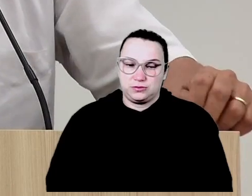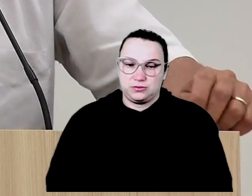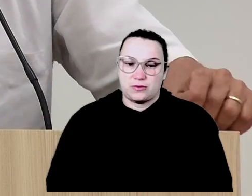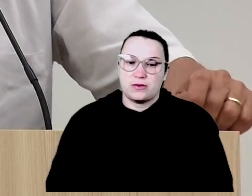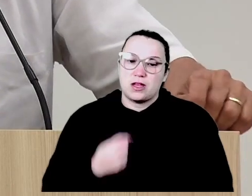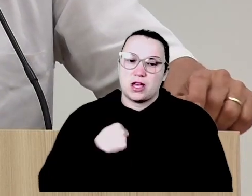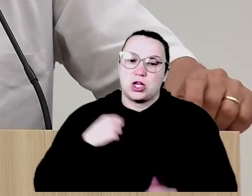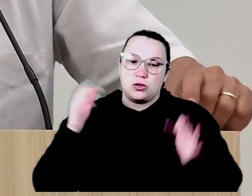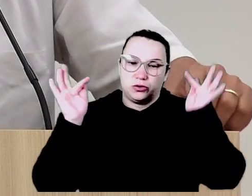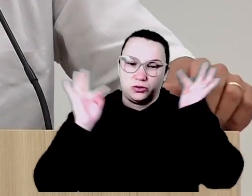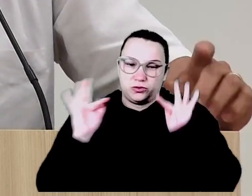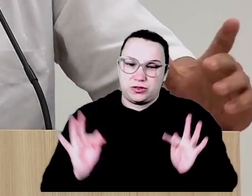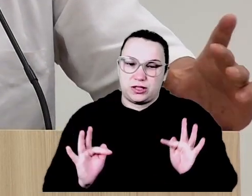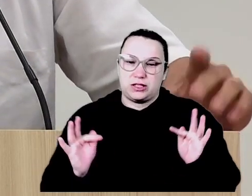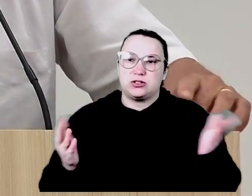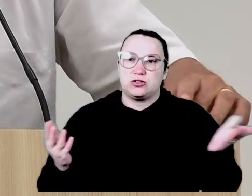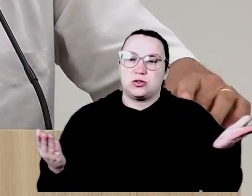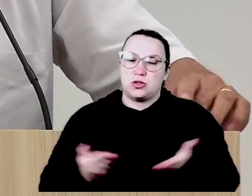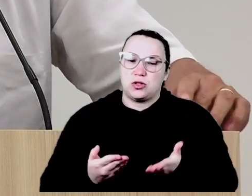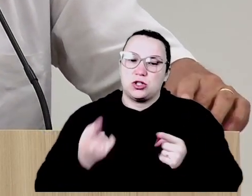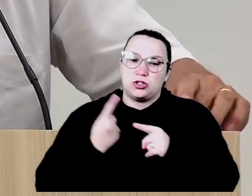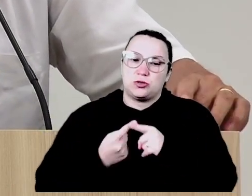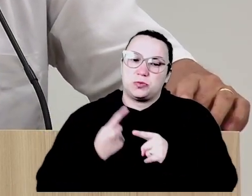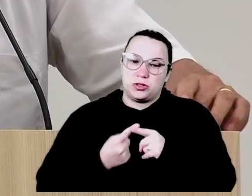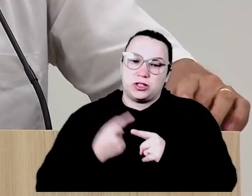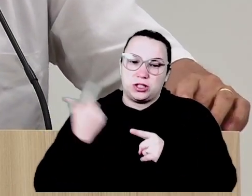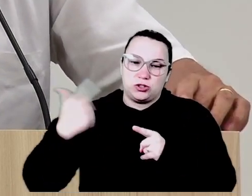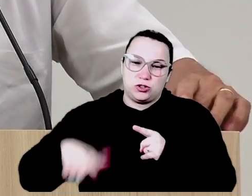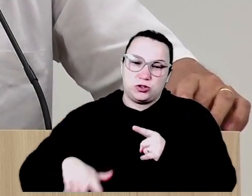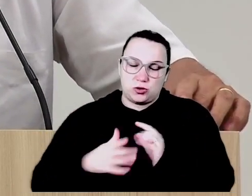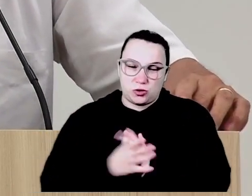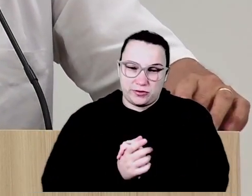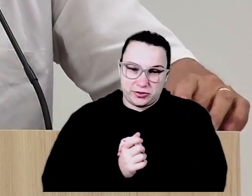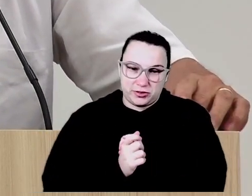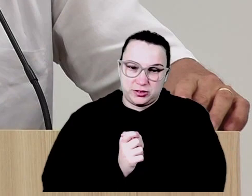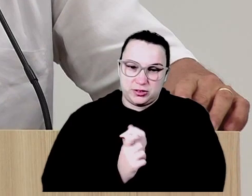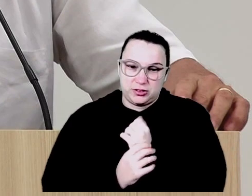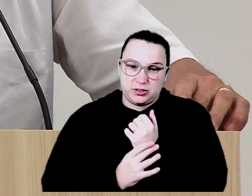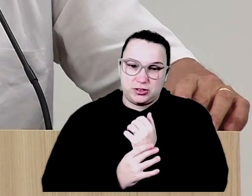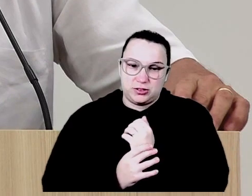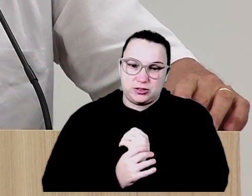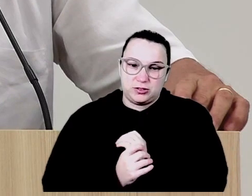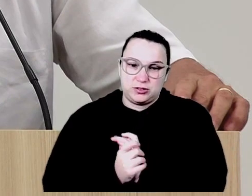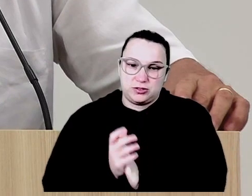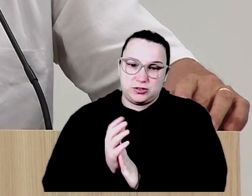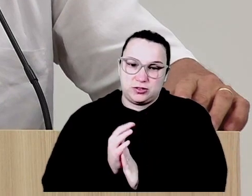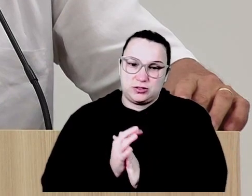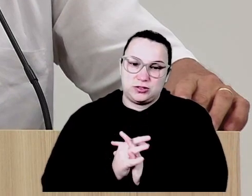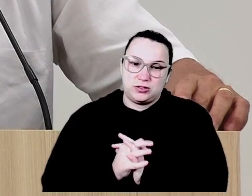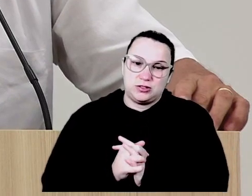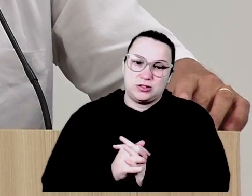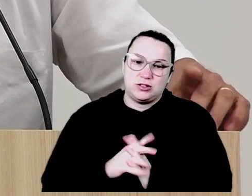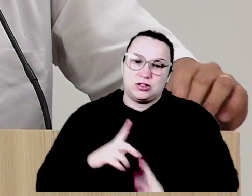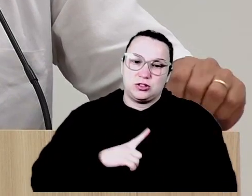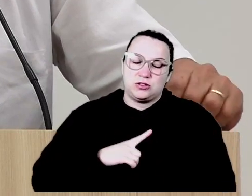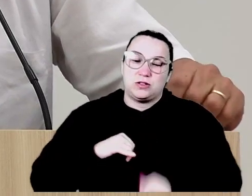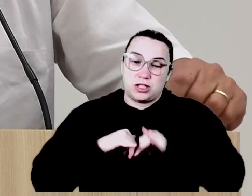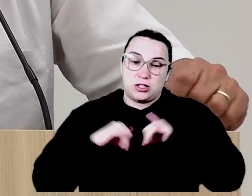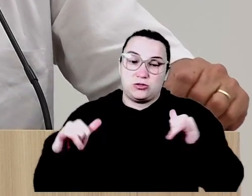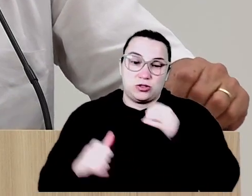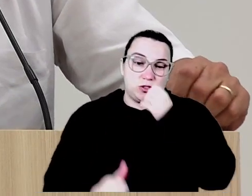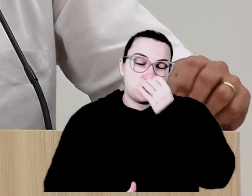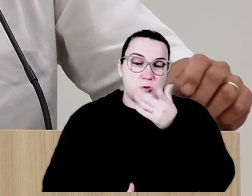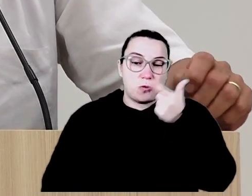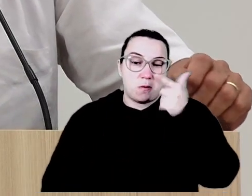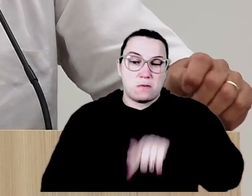muito feliz hoje porque mais uma vez eh tive a bela notícia que mais um